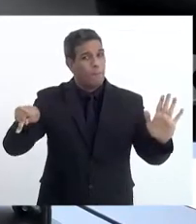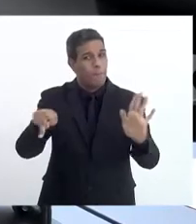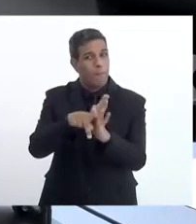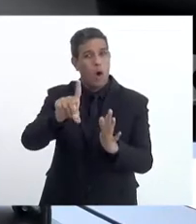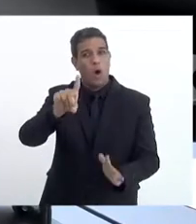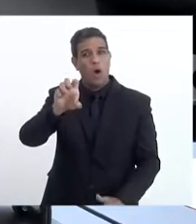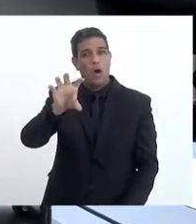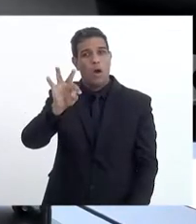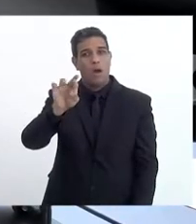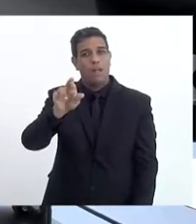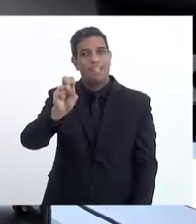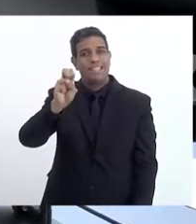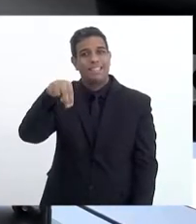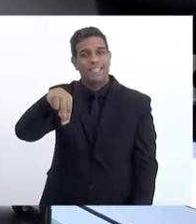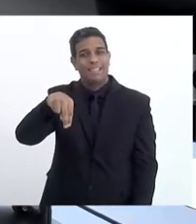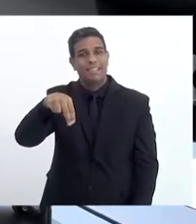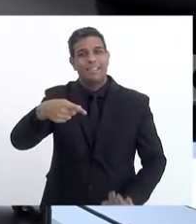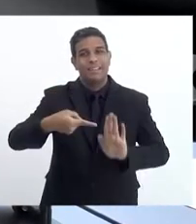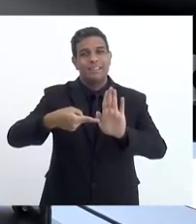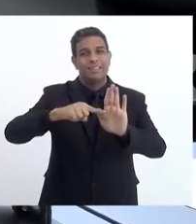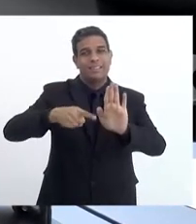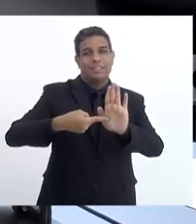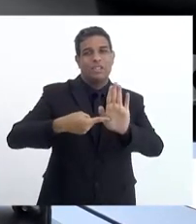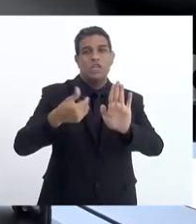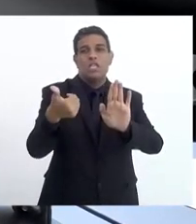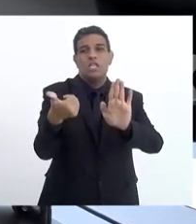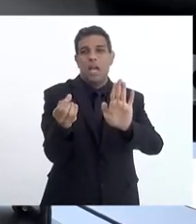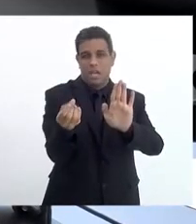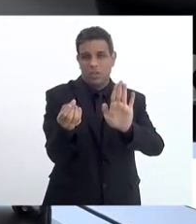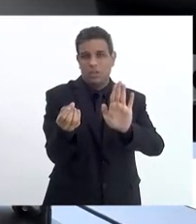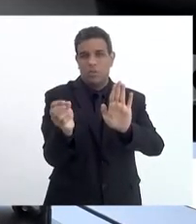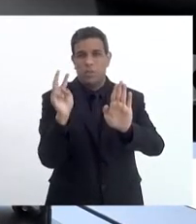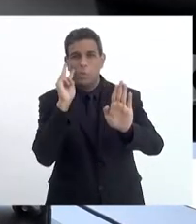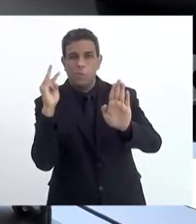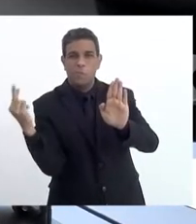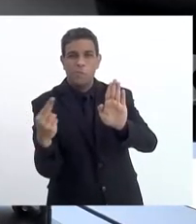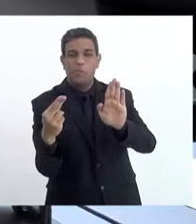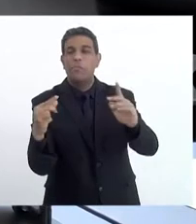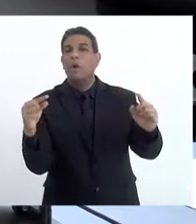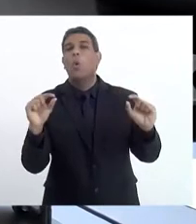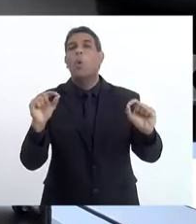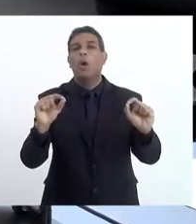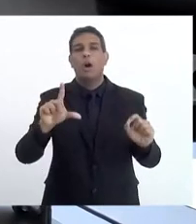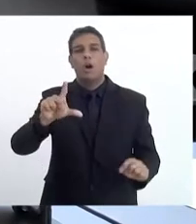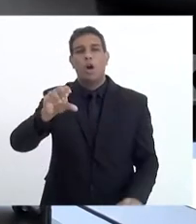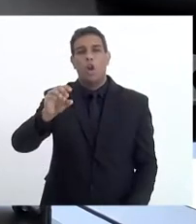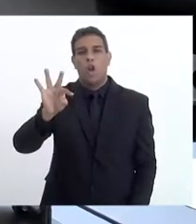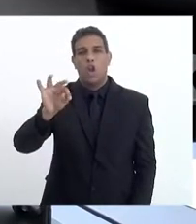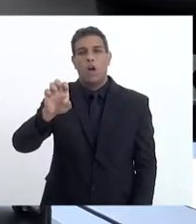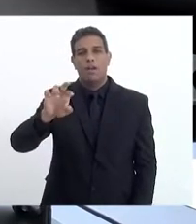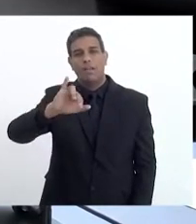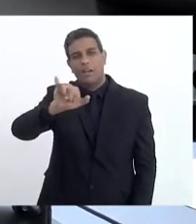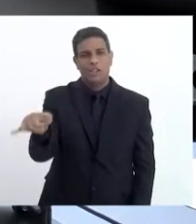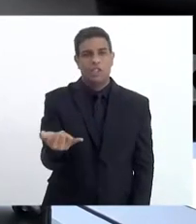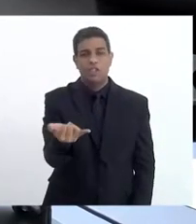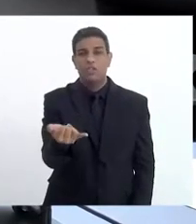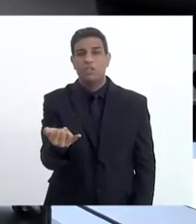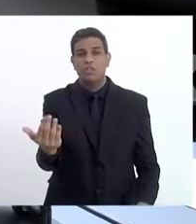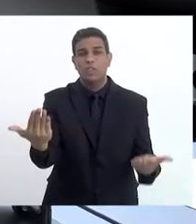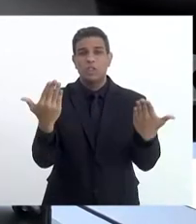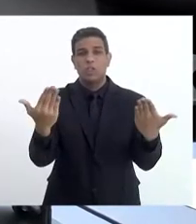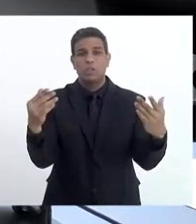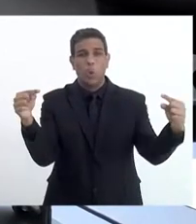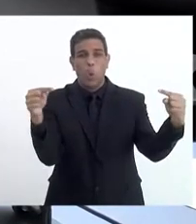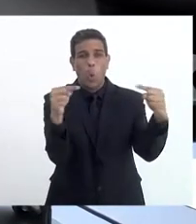e o inciso 10 é a LOTERGE. Então, e para ficar nos